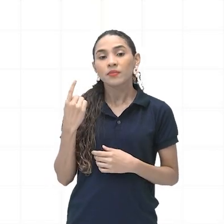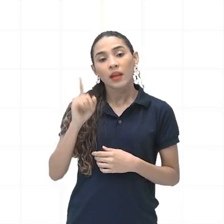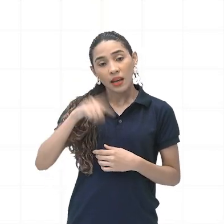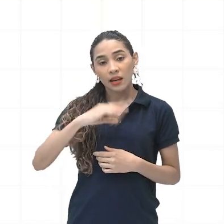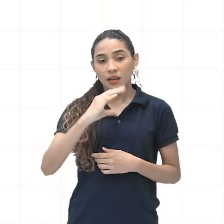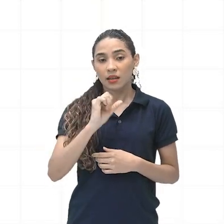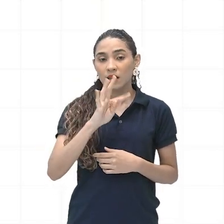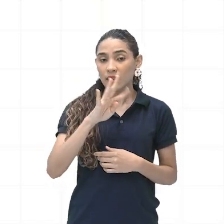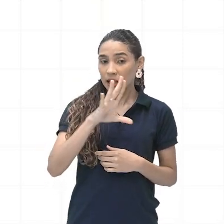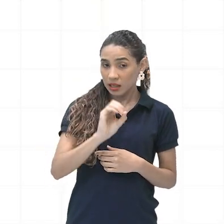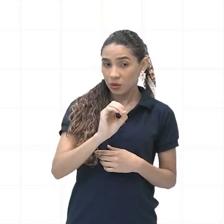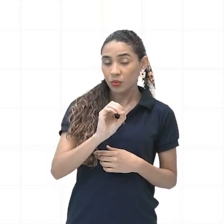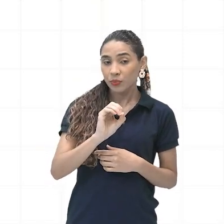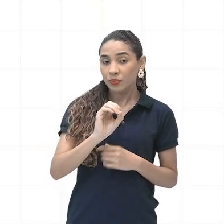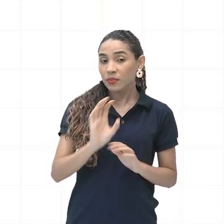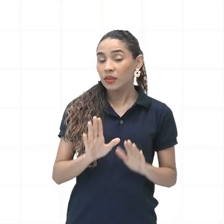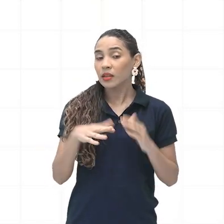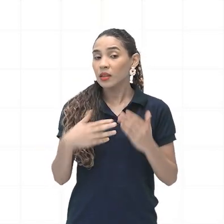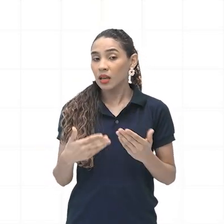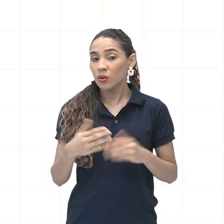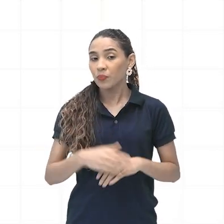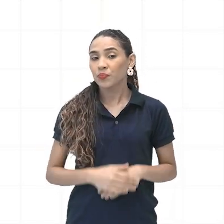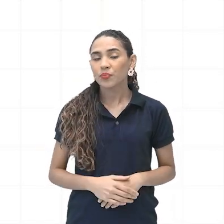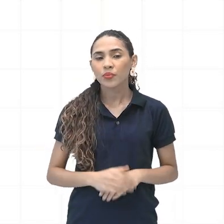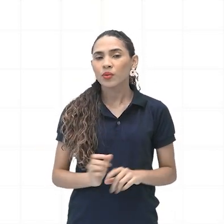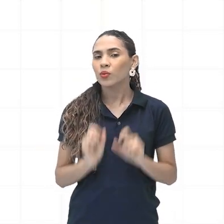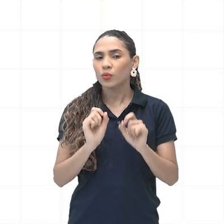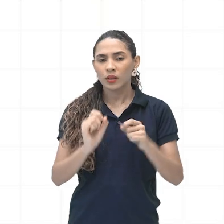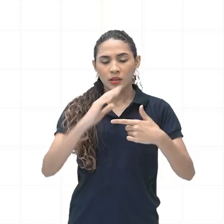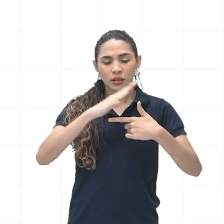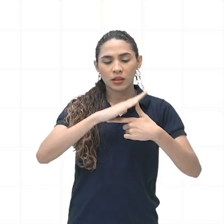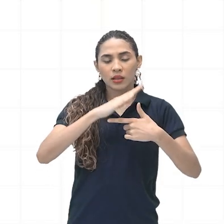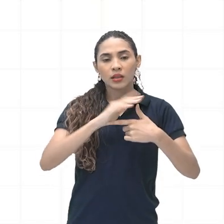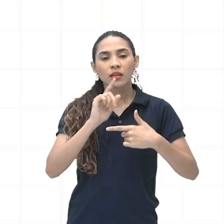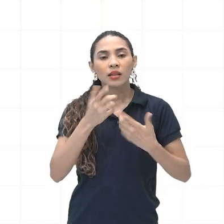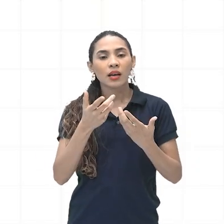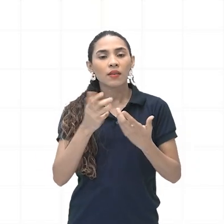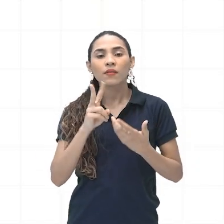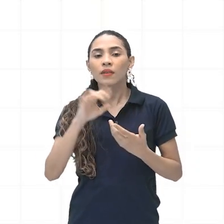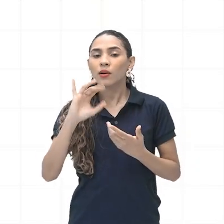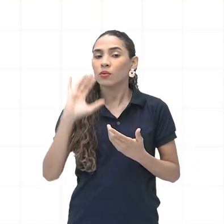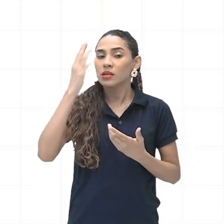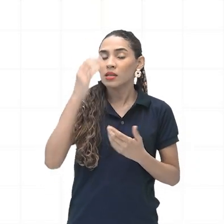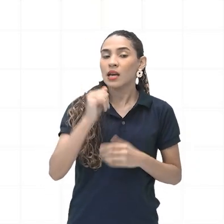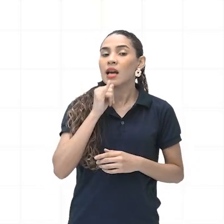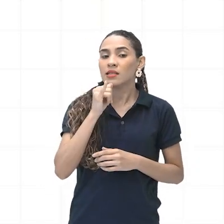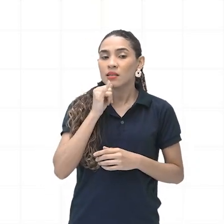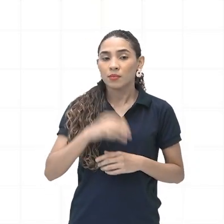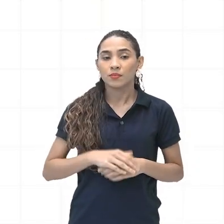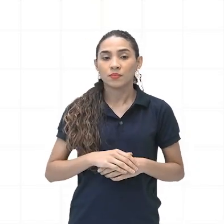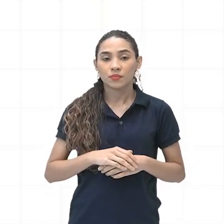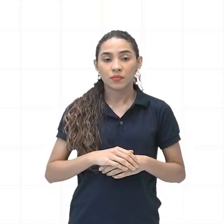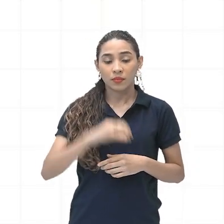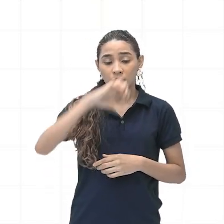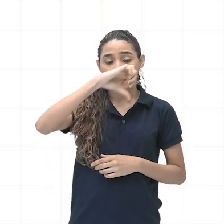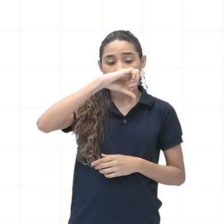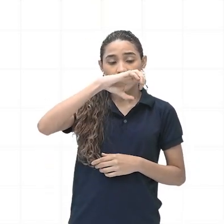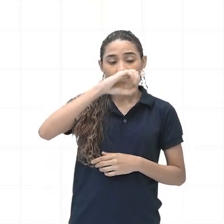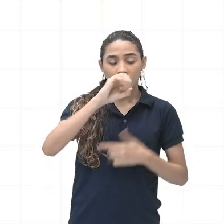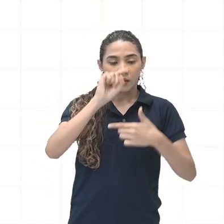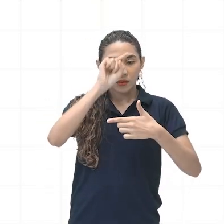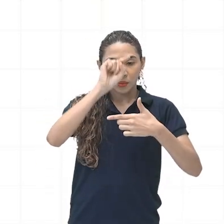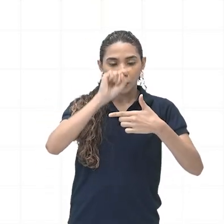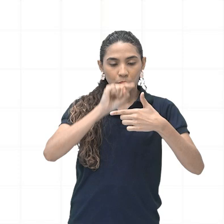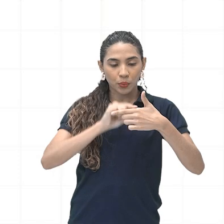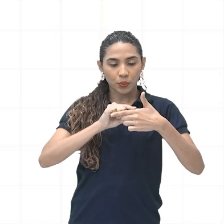ele é cateto. E aí, o que esse cateto acontece? Ó? Ele sai do ângulo de 90 graus